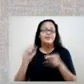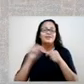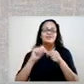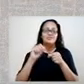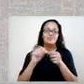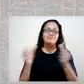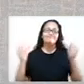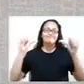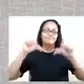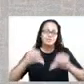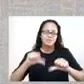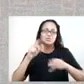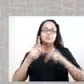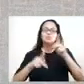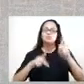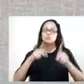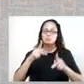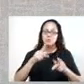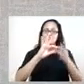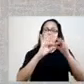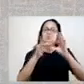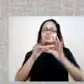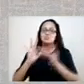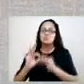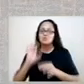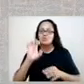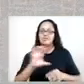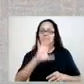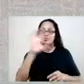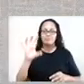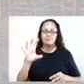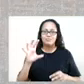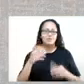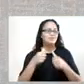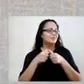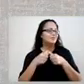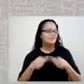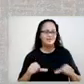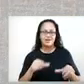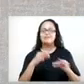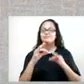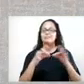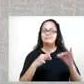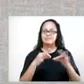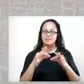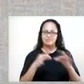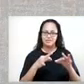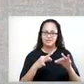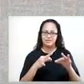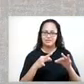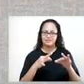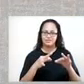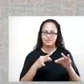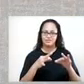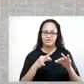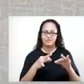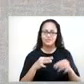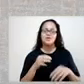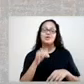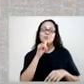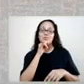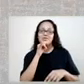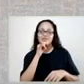crises para as quais os povos do continente europeu não estavam preparados, como por exemplo a peste negra, assunto que